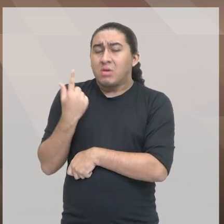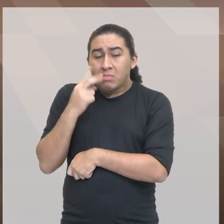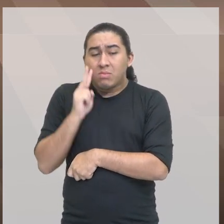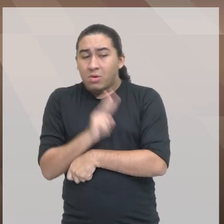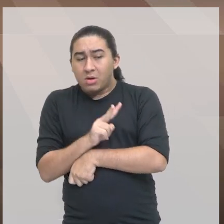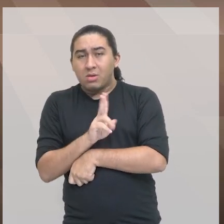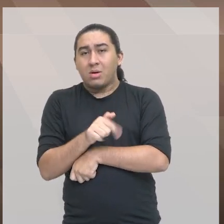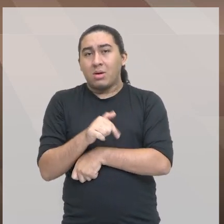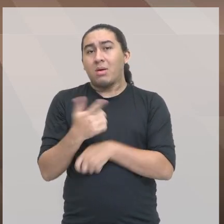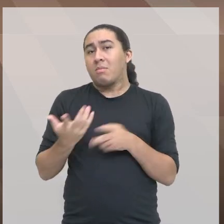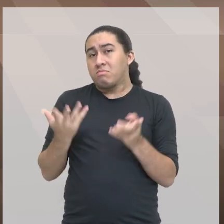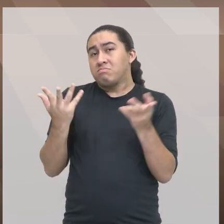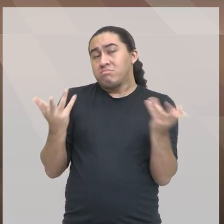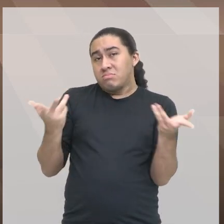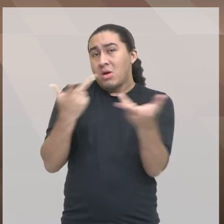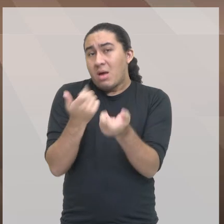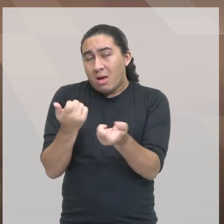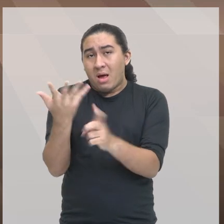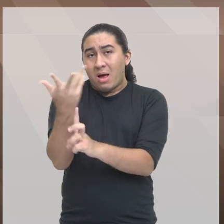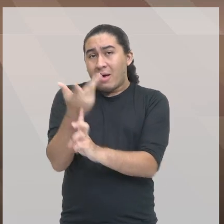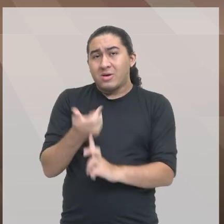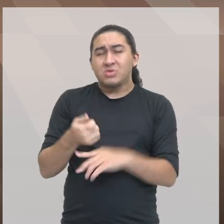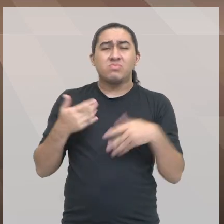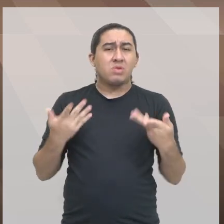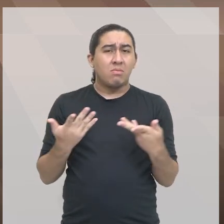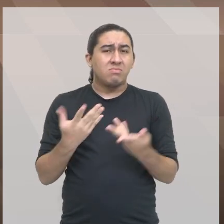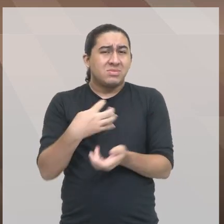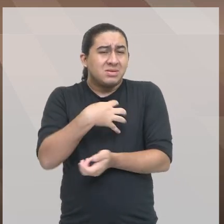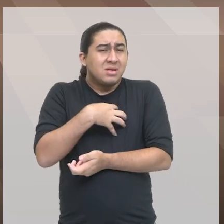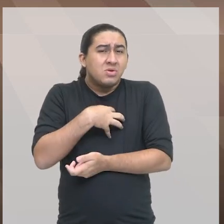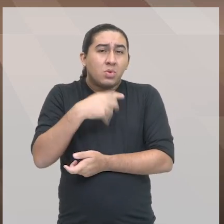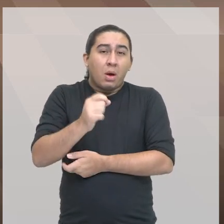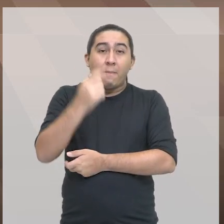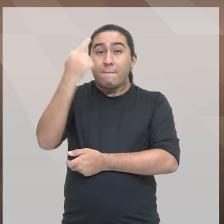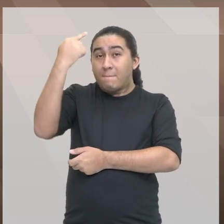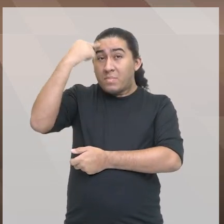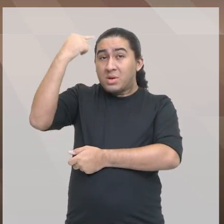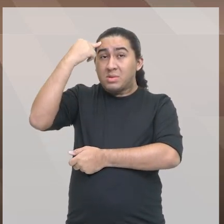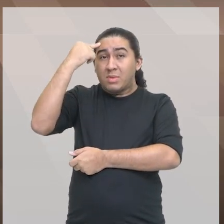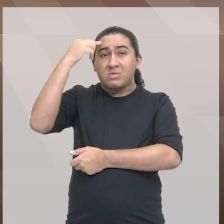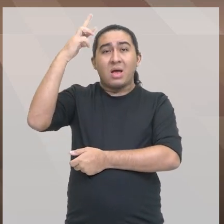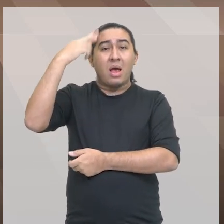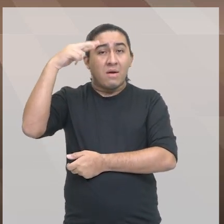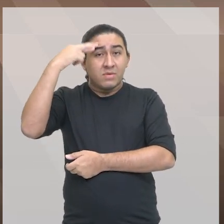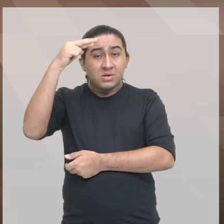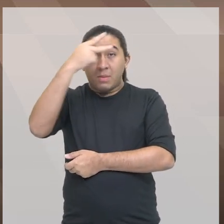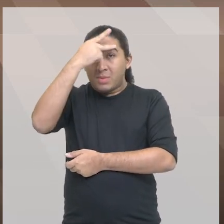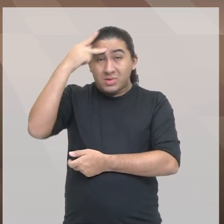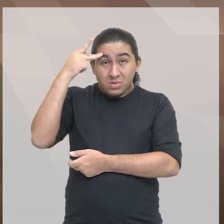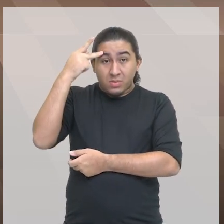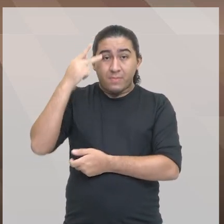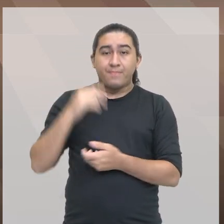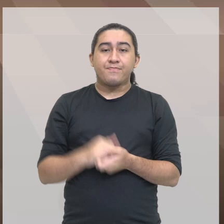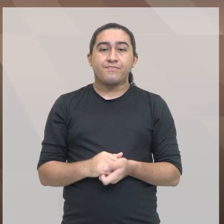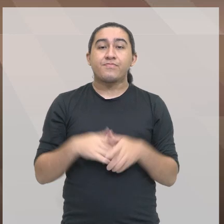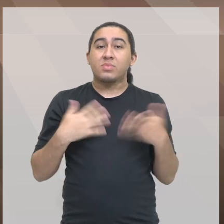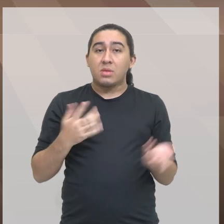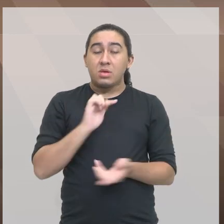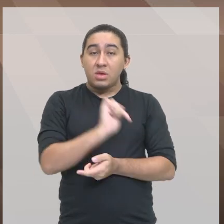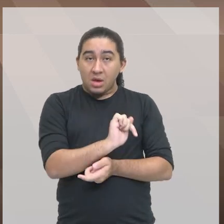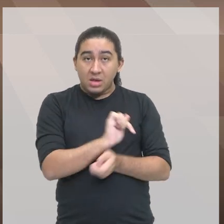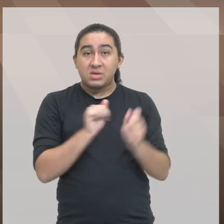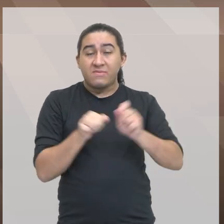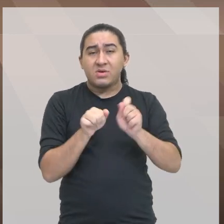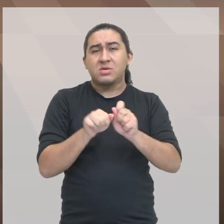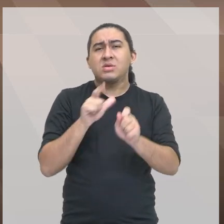apreciar as obras artísticas, ali causa-se uma reflexão no espectador. Então, esse ready-made,